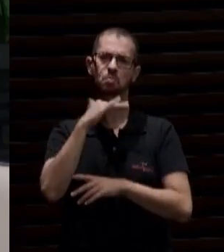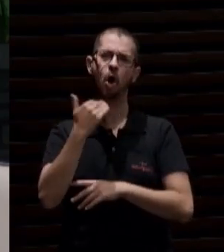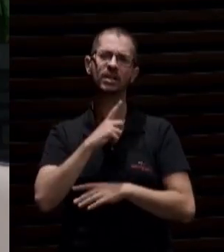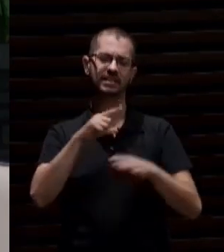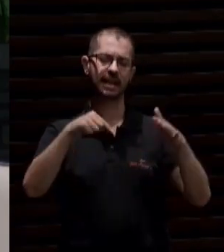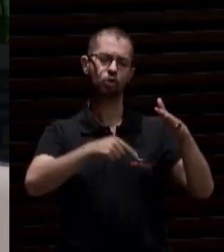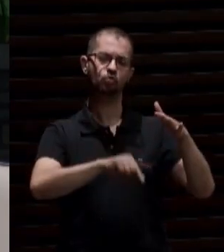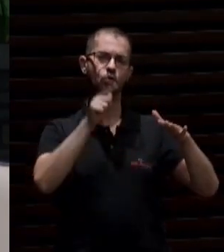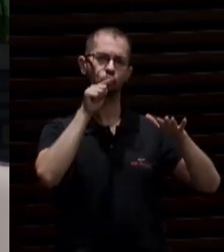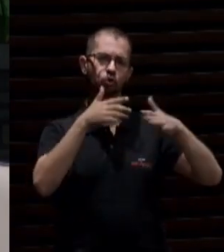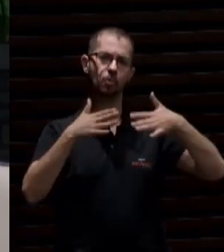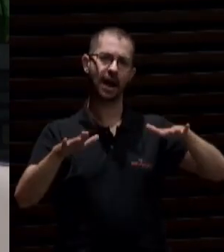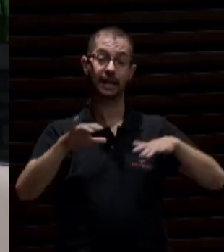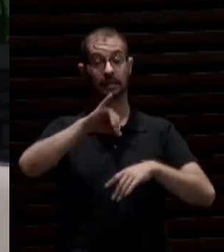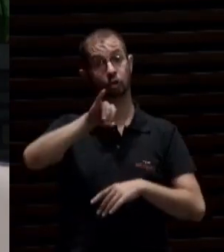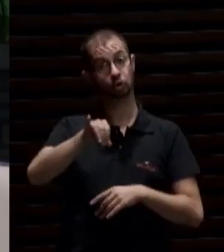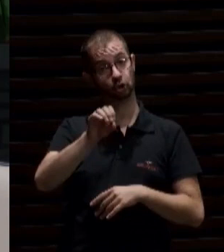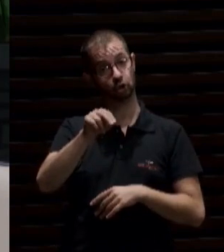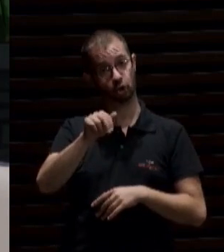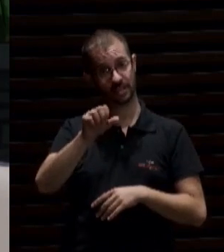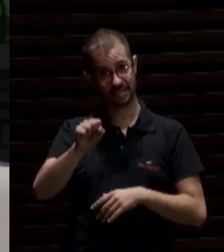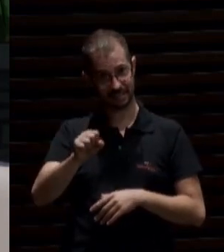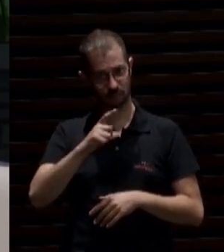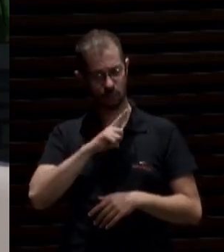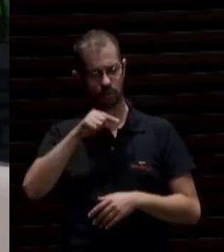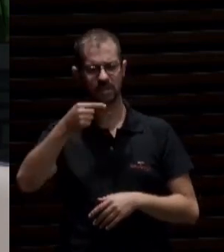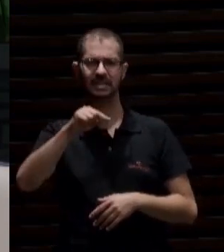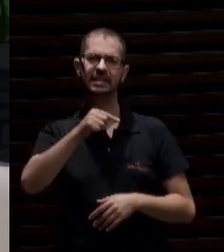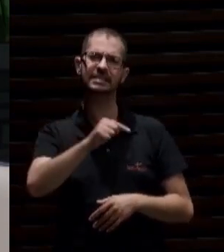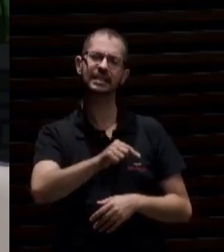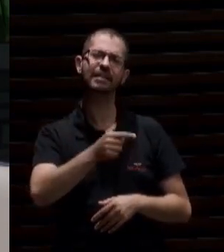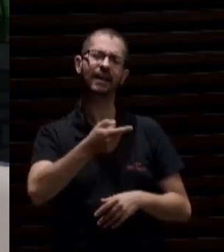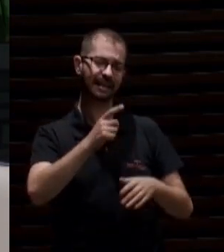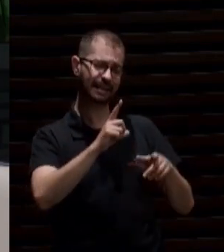Jonas, enquanto descia no mar, ele entendia que ele estava indo até o mundo dos mortos.